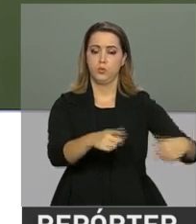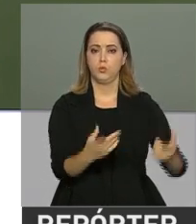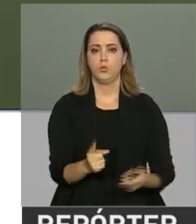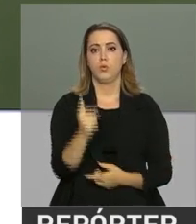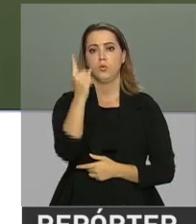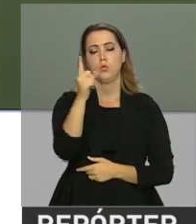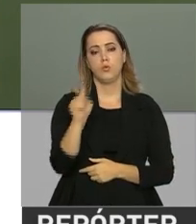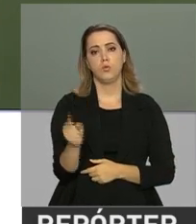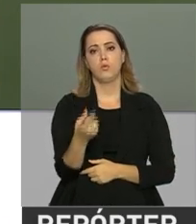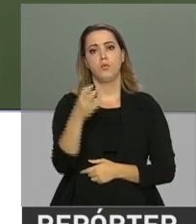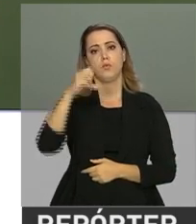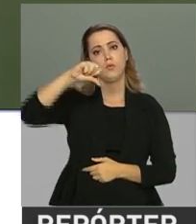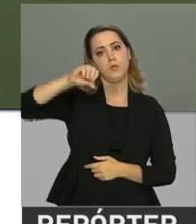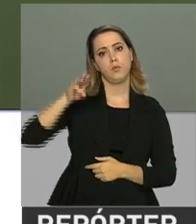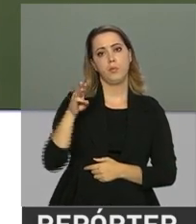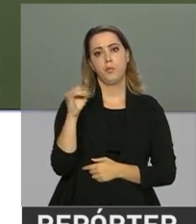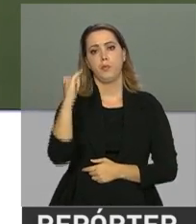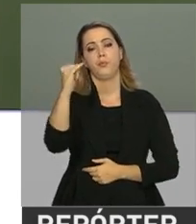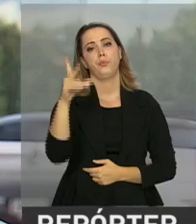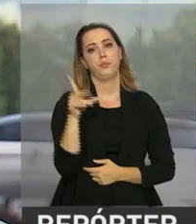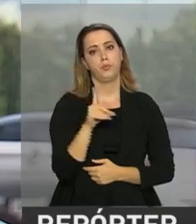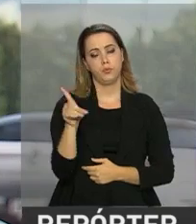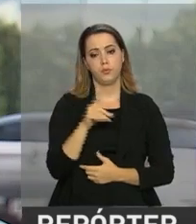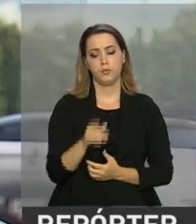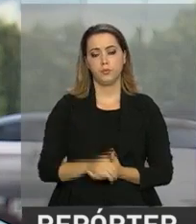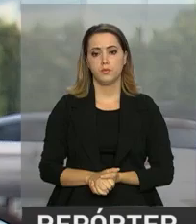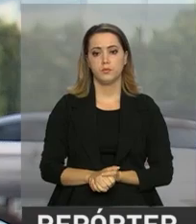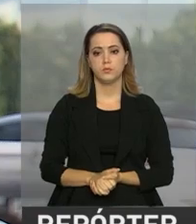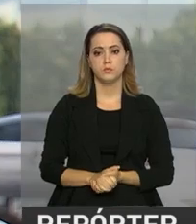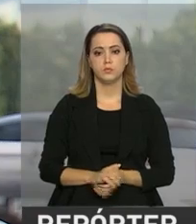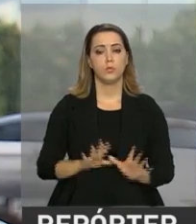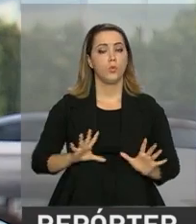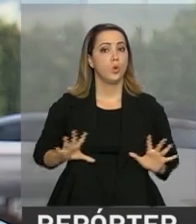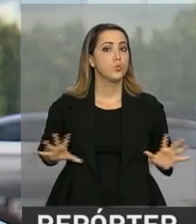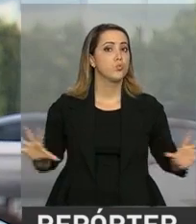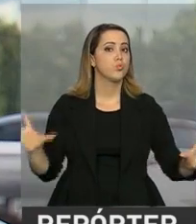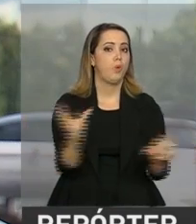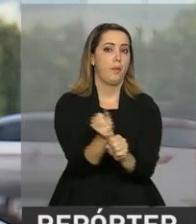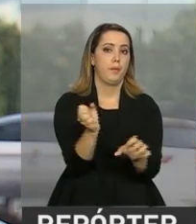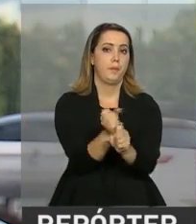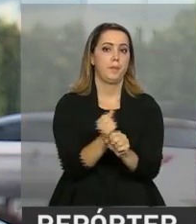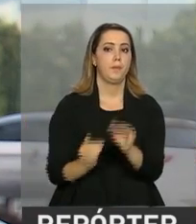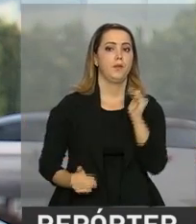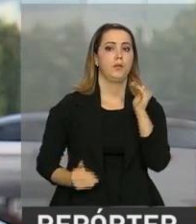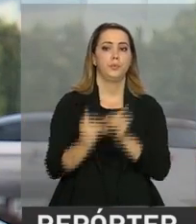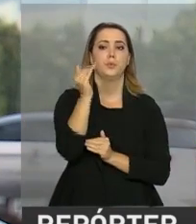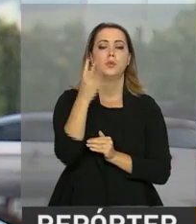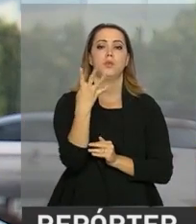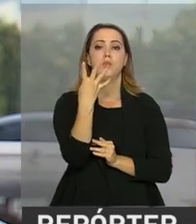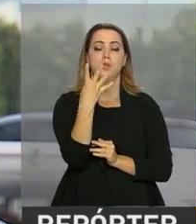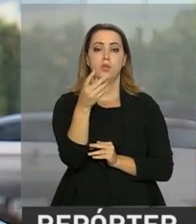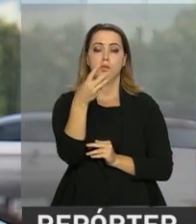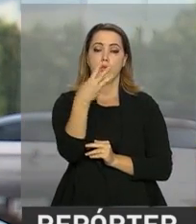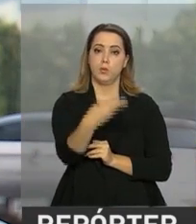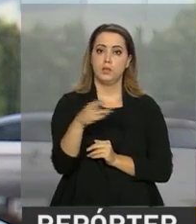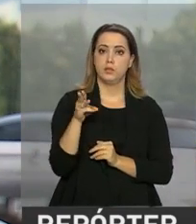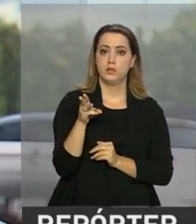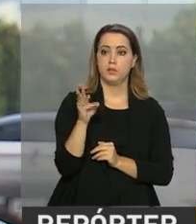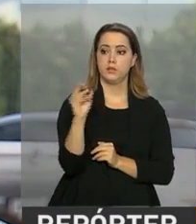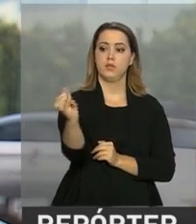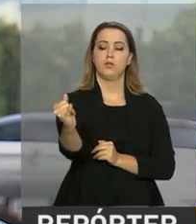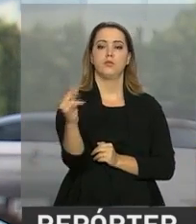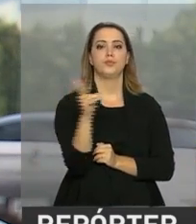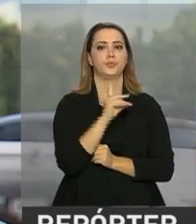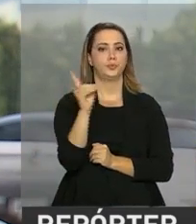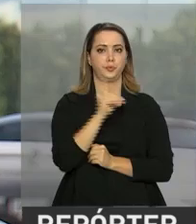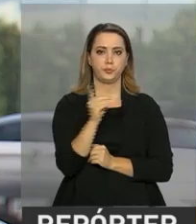de 1,9 bilhão de dólares. No acumulado do ano, o superávit foi de 43,3 bilhões de